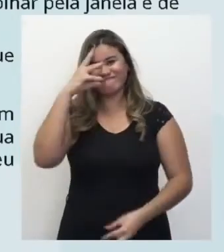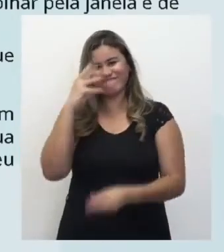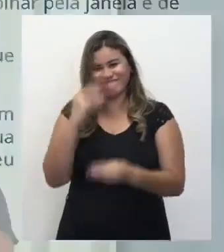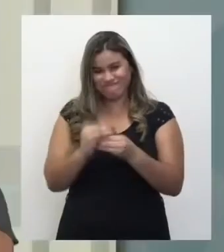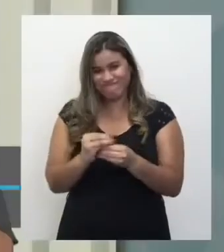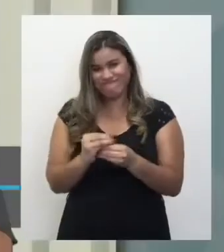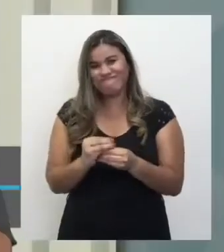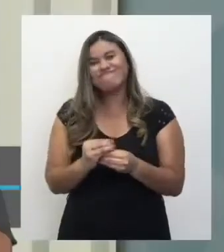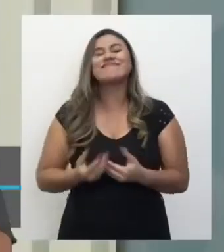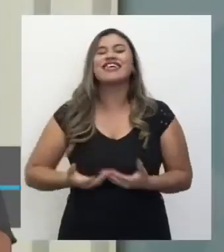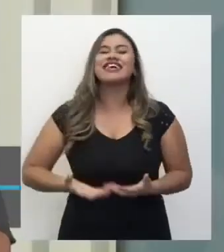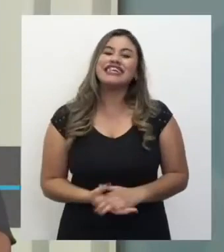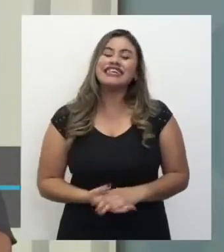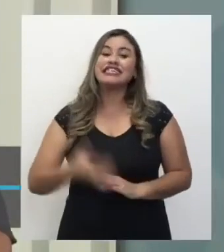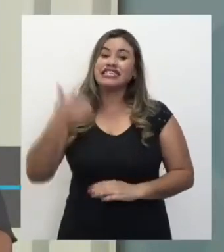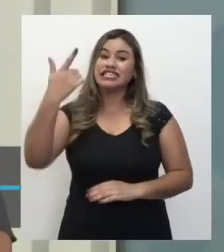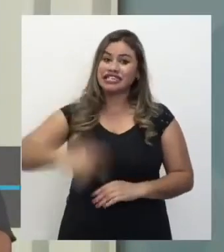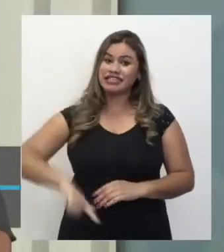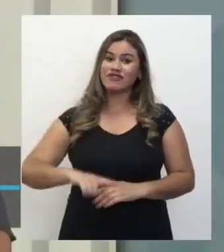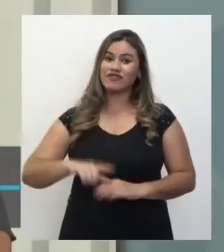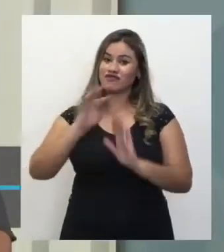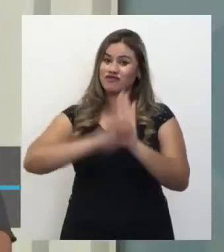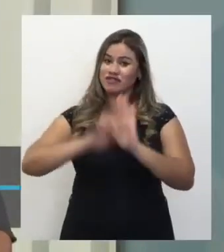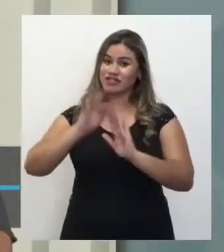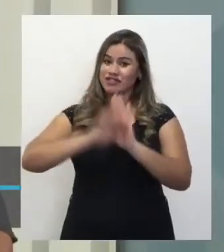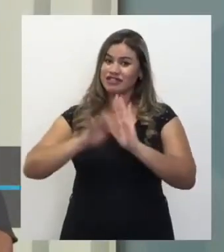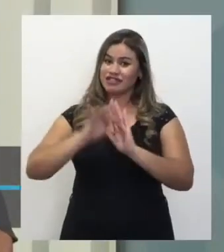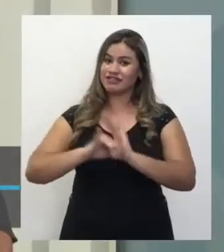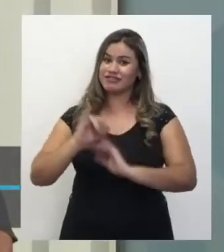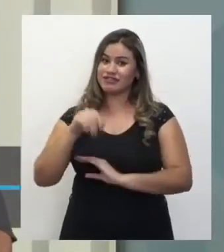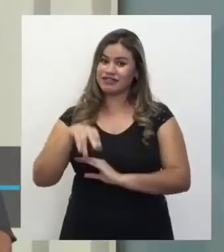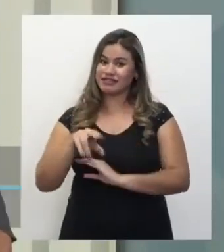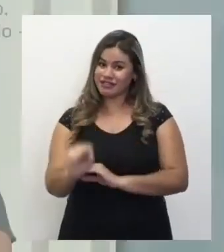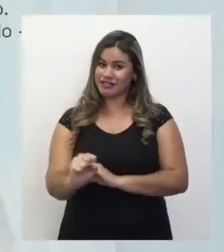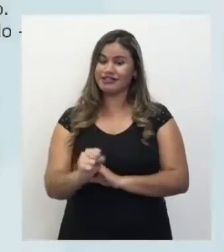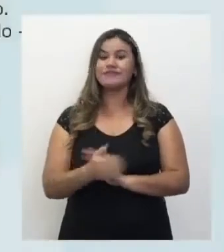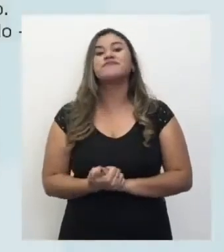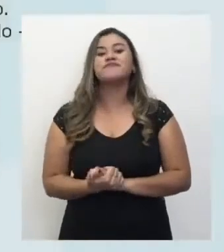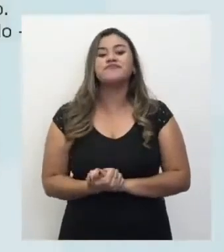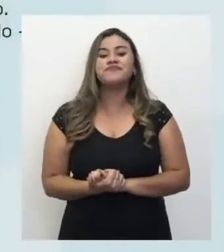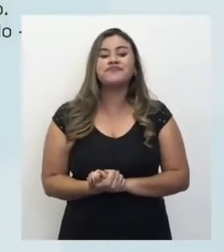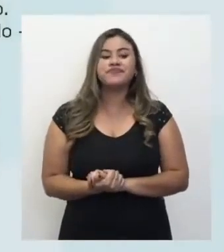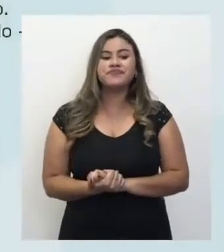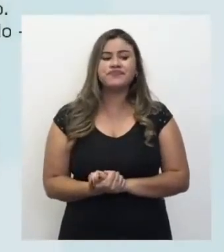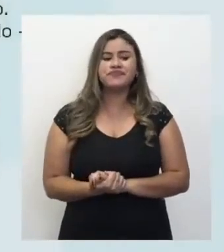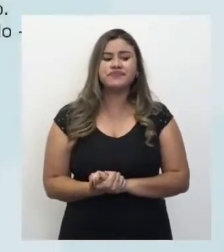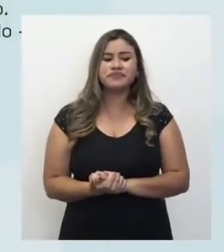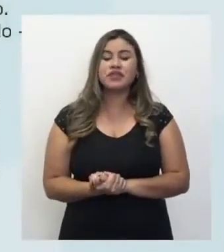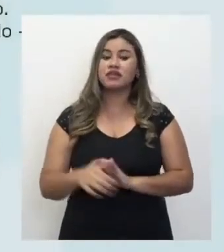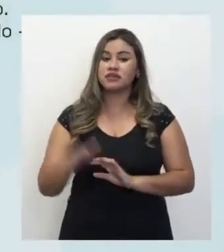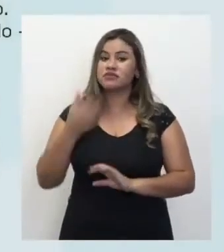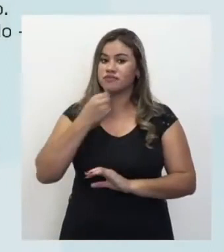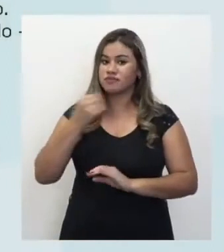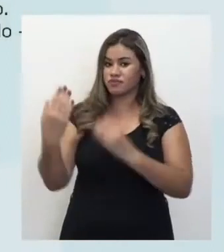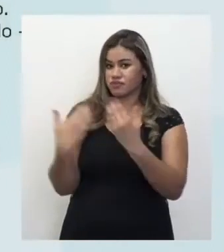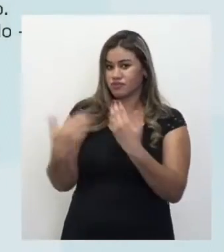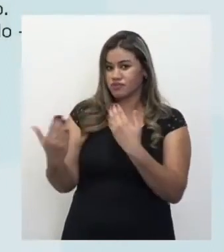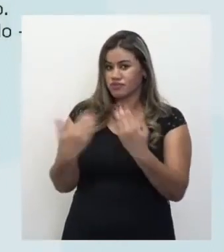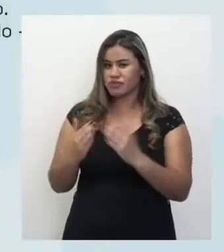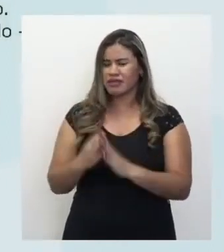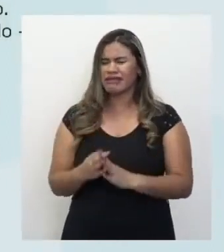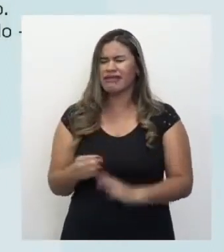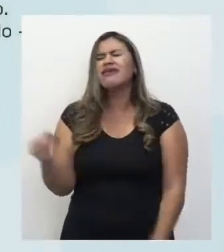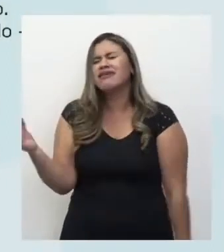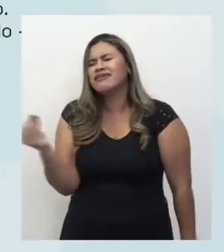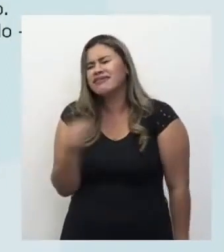tá? Então, vamos para mais um trecho da farsa de Inês Pereira. A Inês conversa com o escudeiro. A Inês fala: que pecado